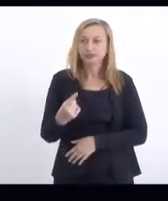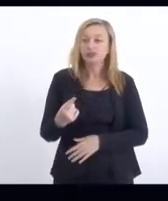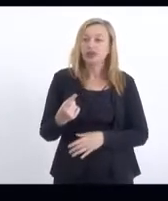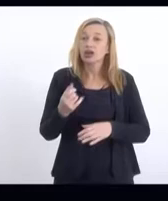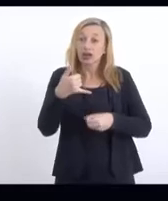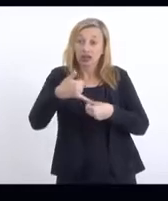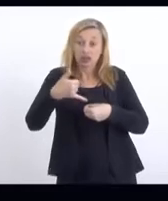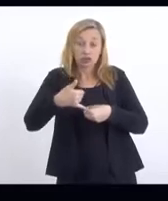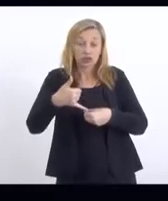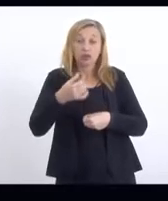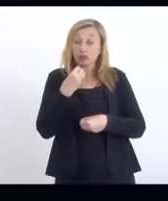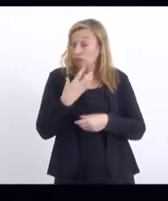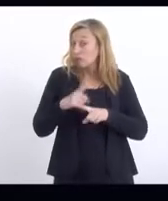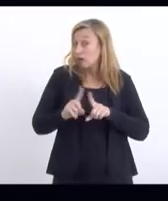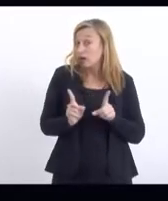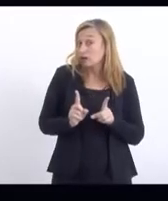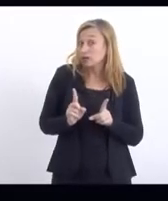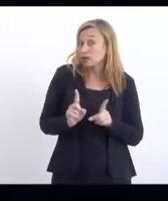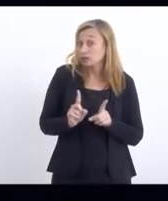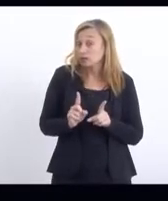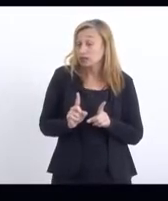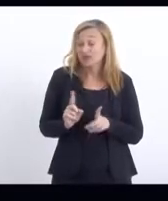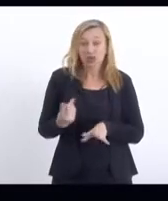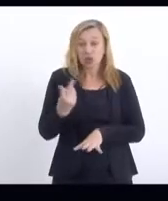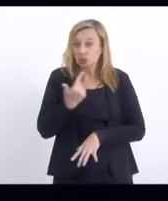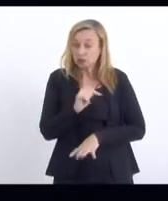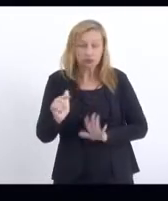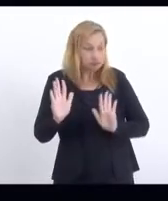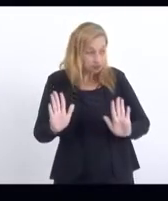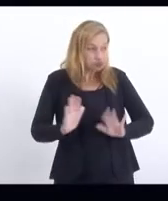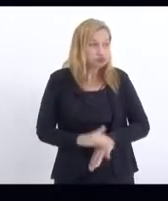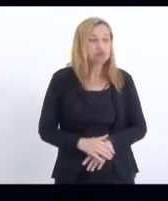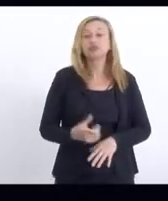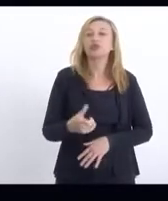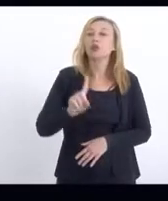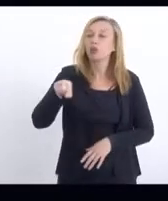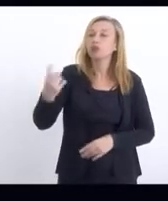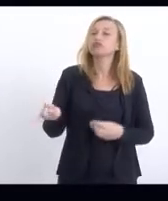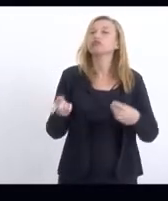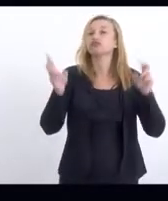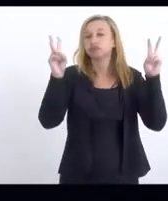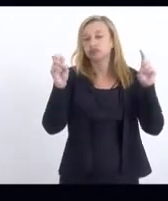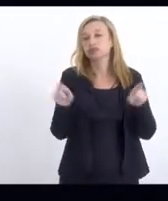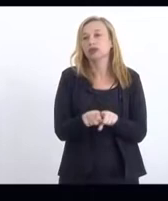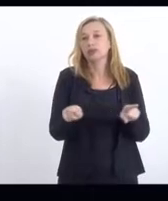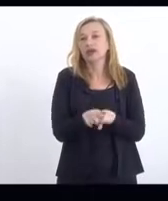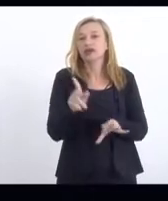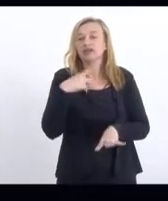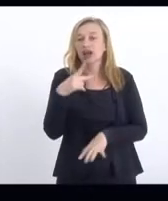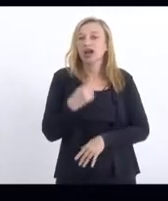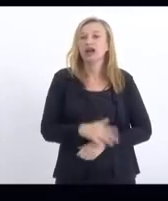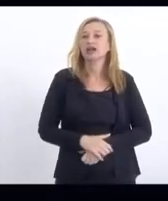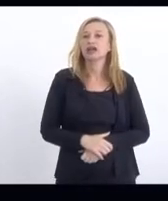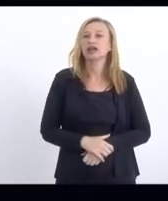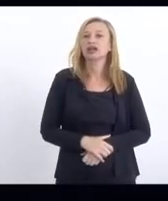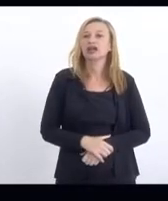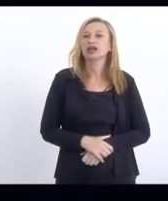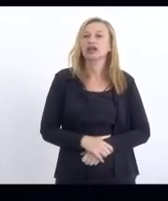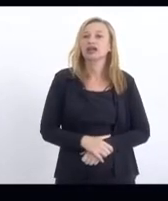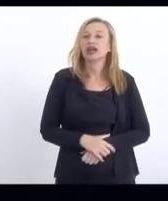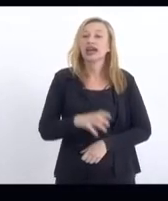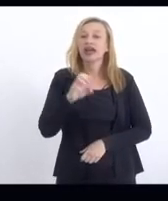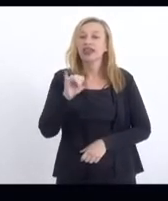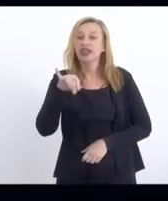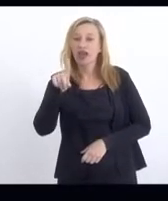gasolina, é uma beleza. Mas fora disso não vale a pena. Uma outra questão que eu queria mostrar aqui é a questão da